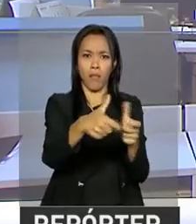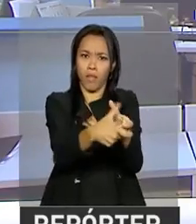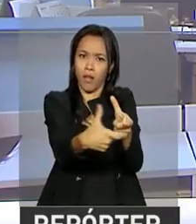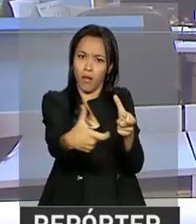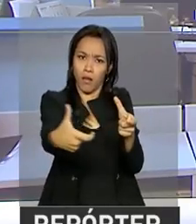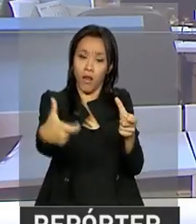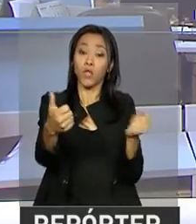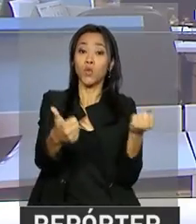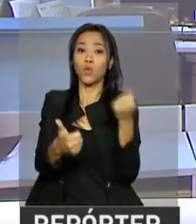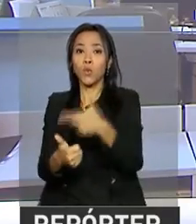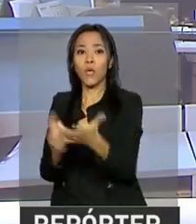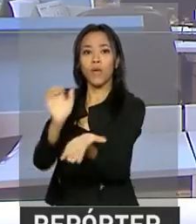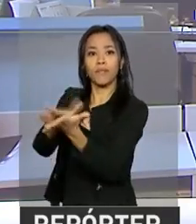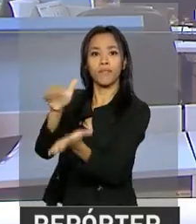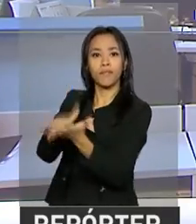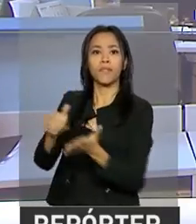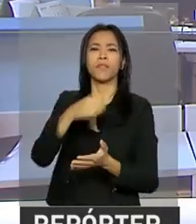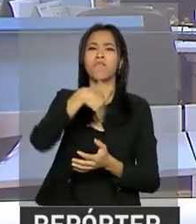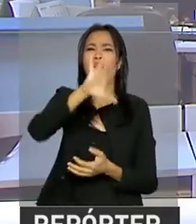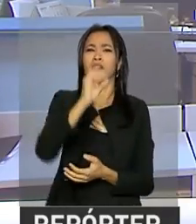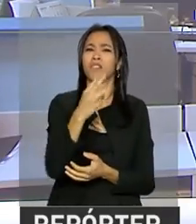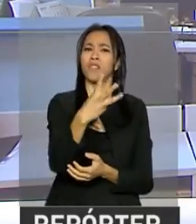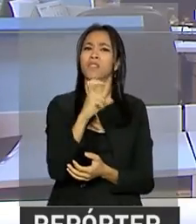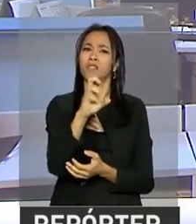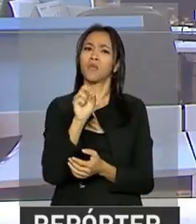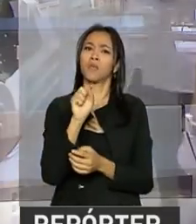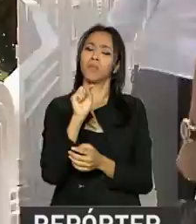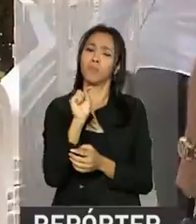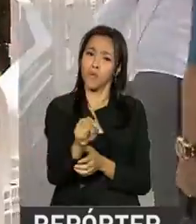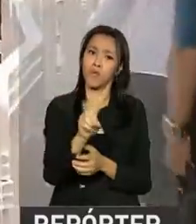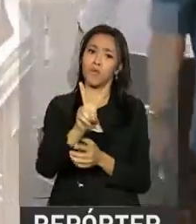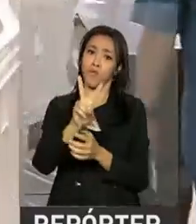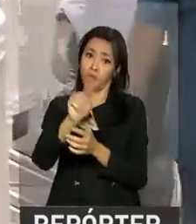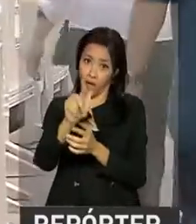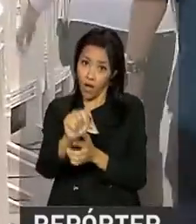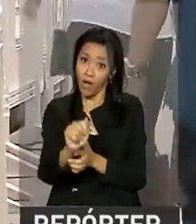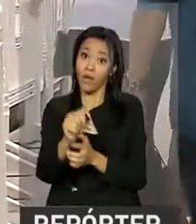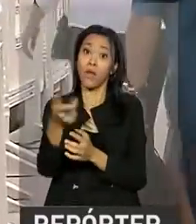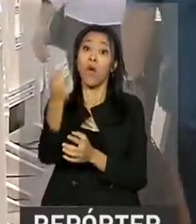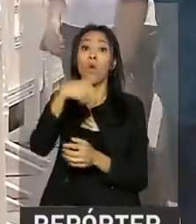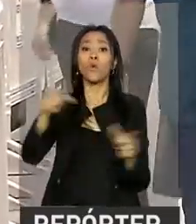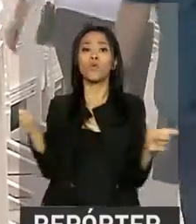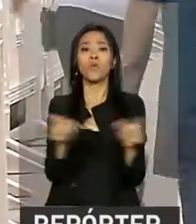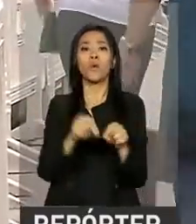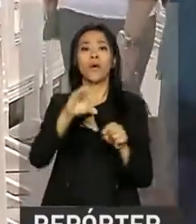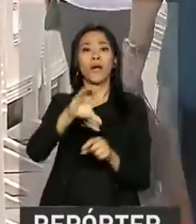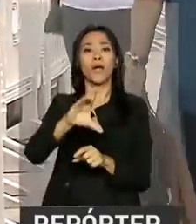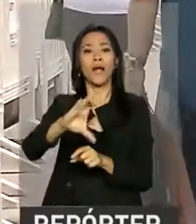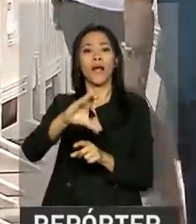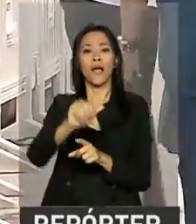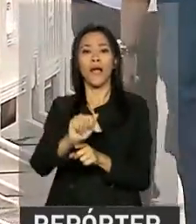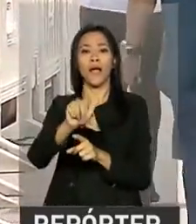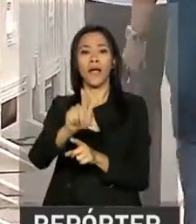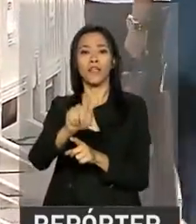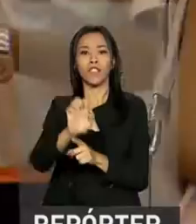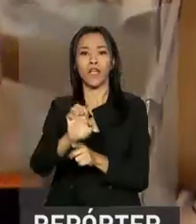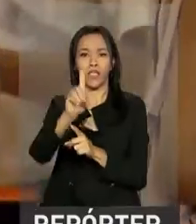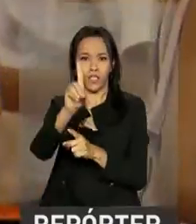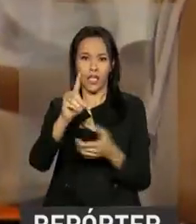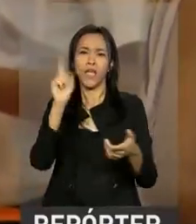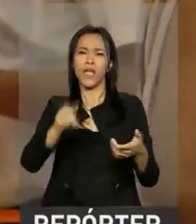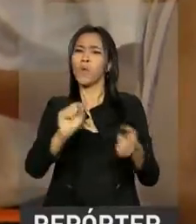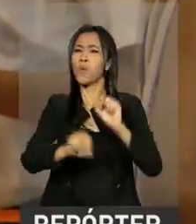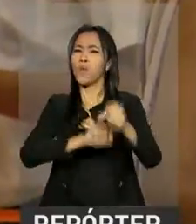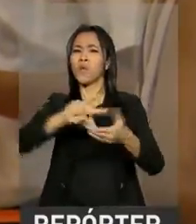mil vagas. Dos 8 setores da atividade econômica medidos pelo CAGED, o Cadastro Geral de Empregados